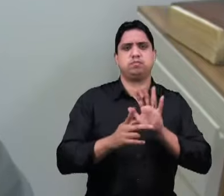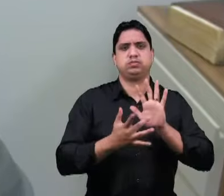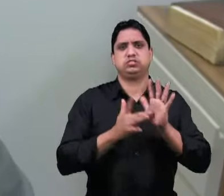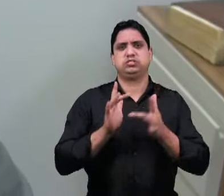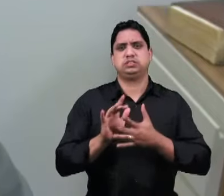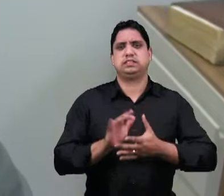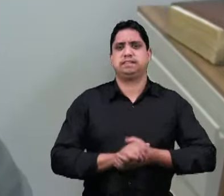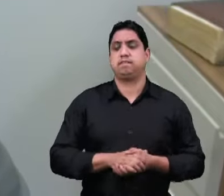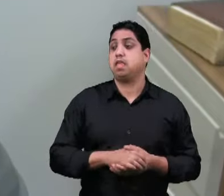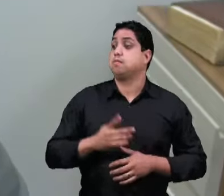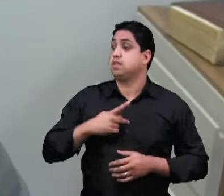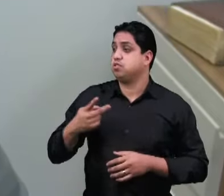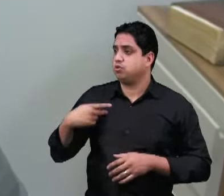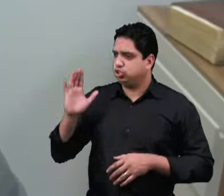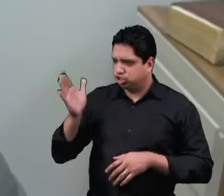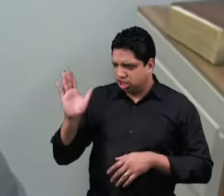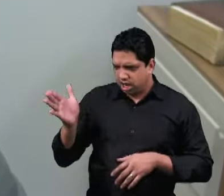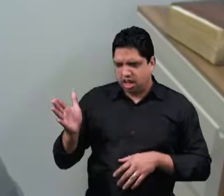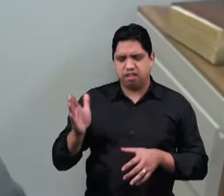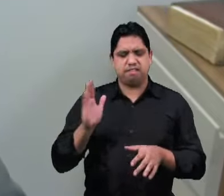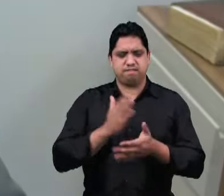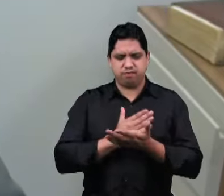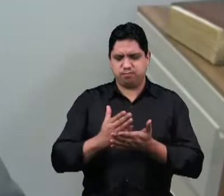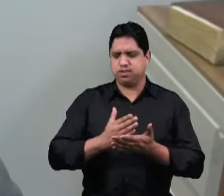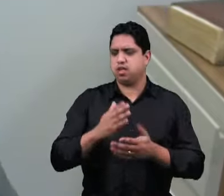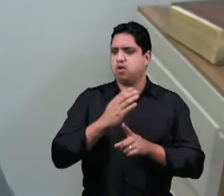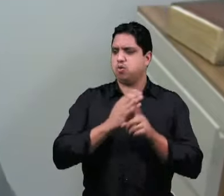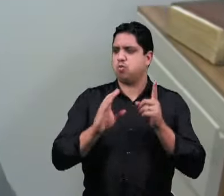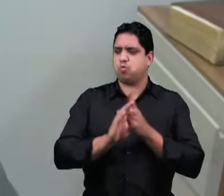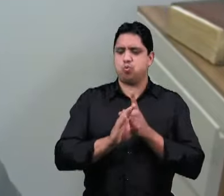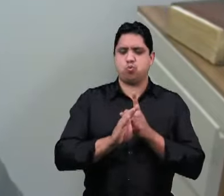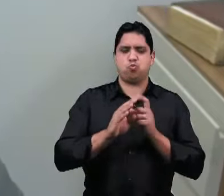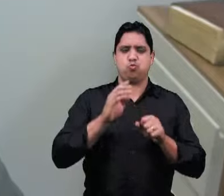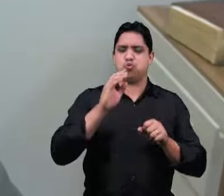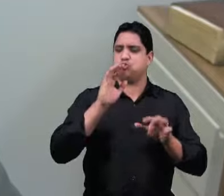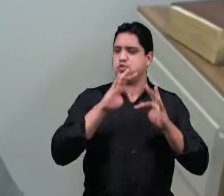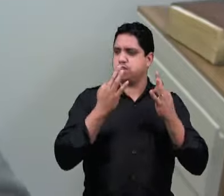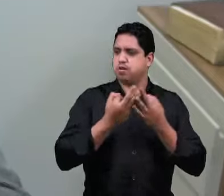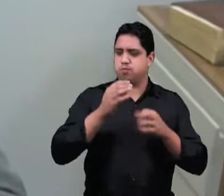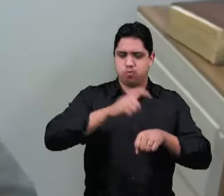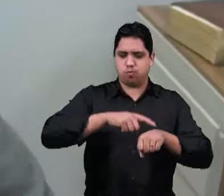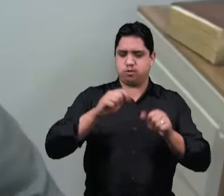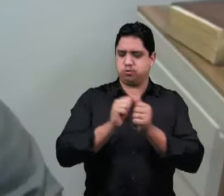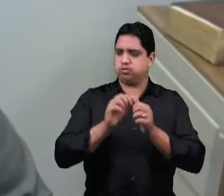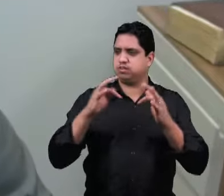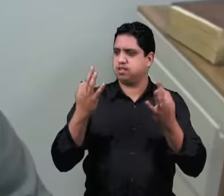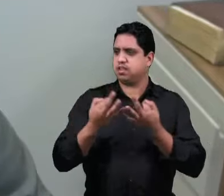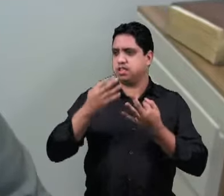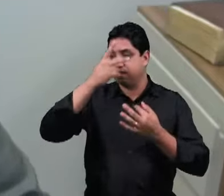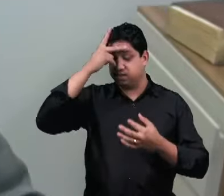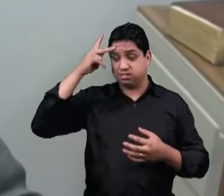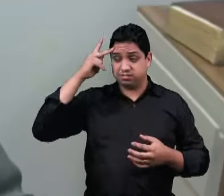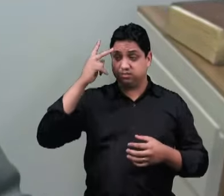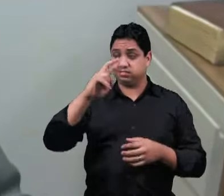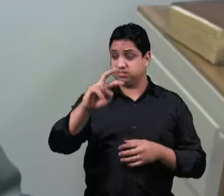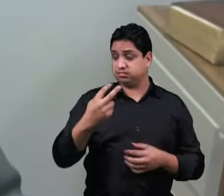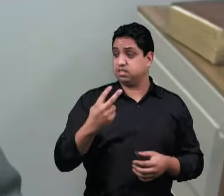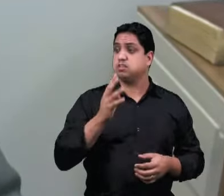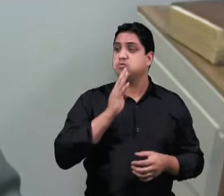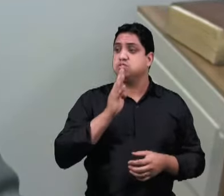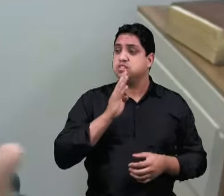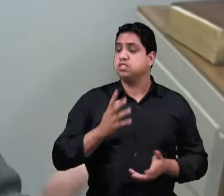Pastor, daqui a pouco teremos o culto no lar, o momento com a família, e o irmão que está nos acompanhando está